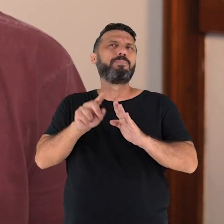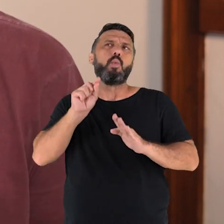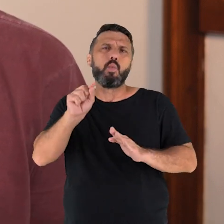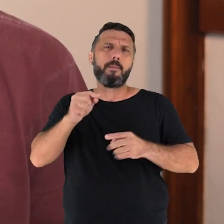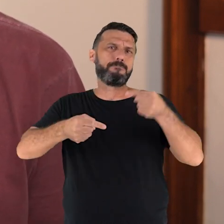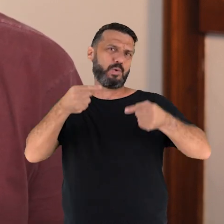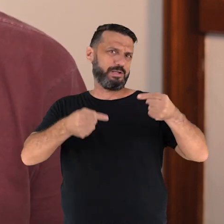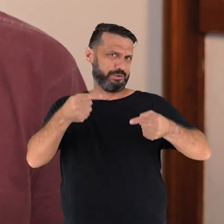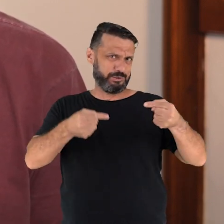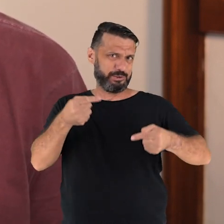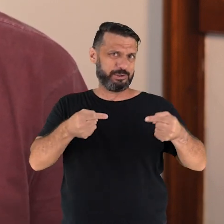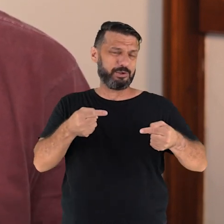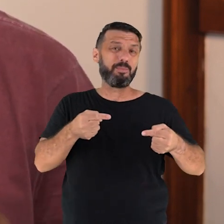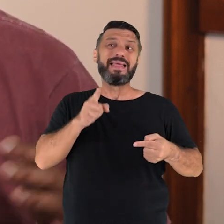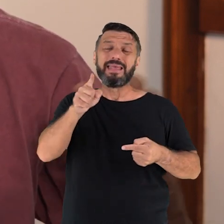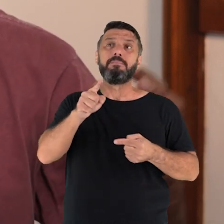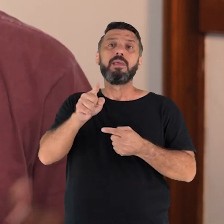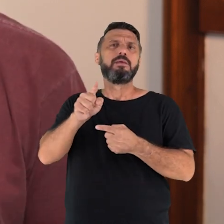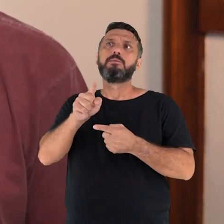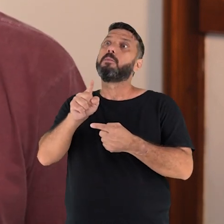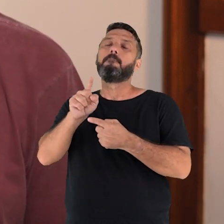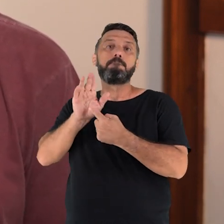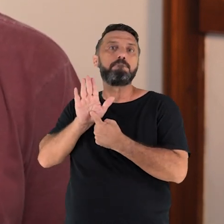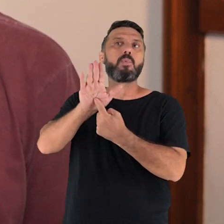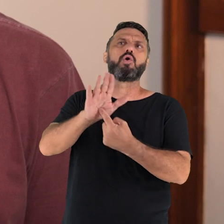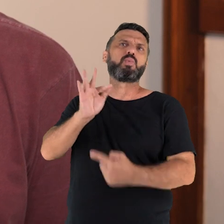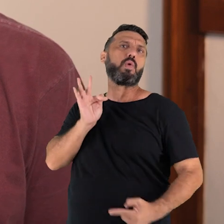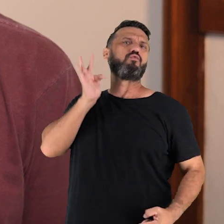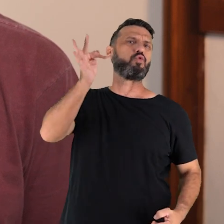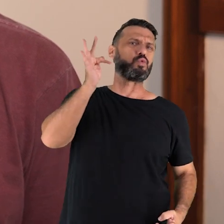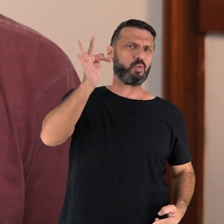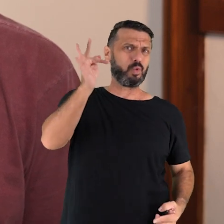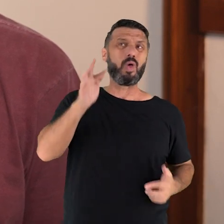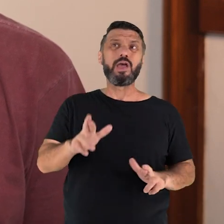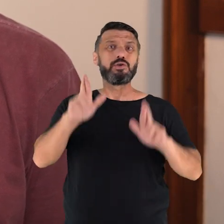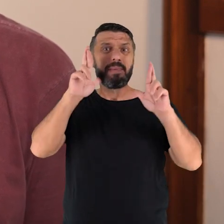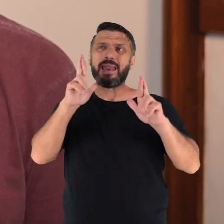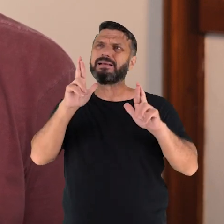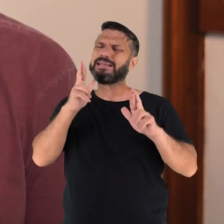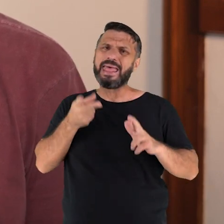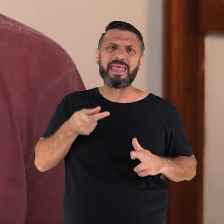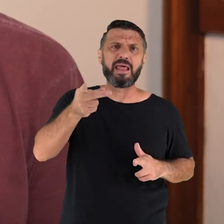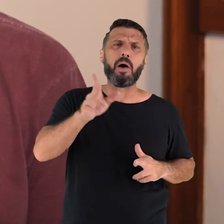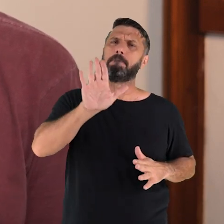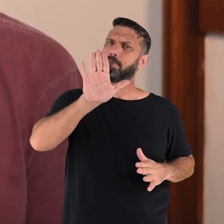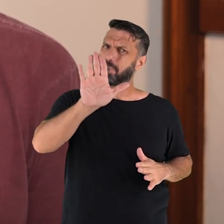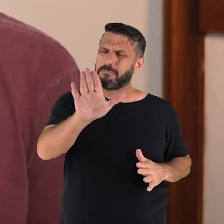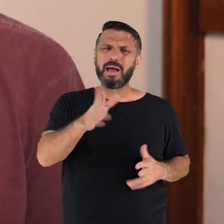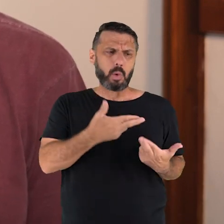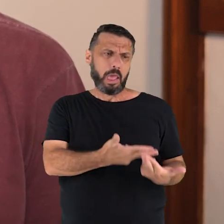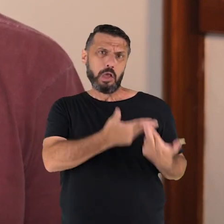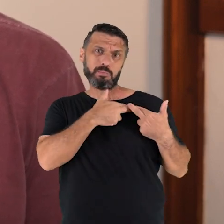estruturalmente política, sempre apontando para o além, para uma esperança eterna, mas com